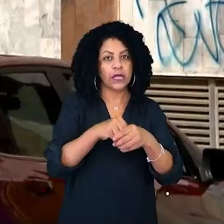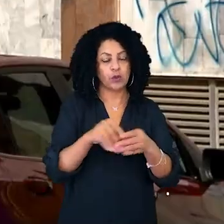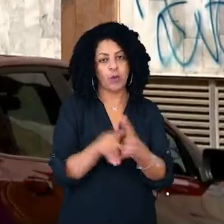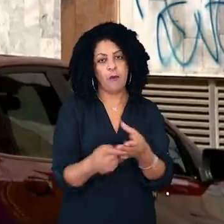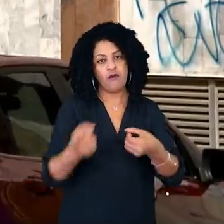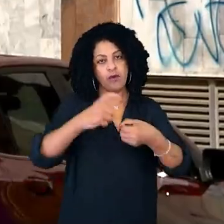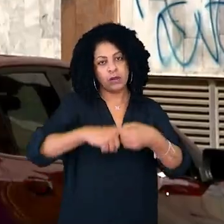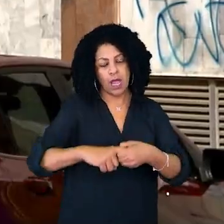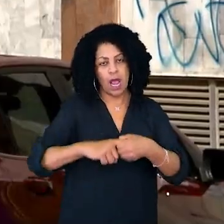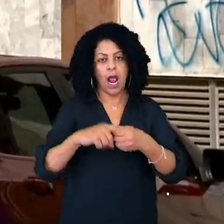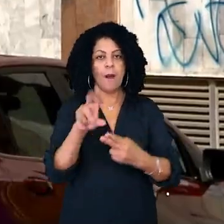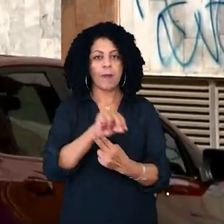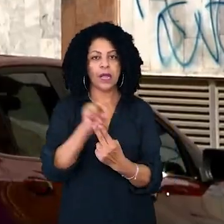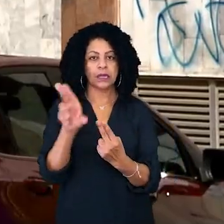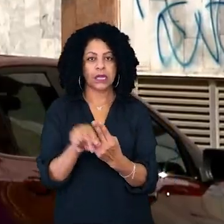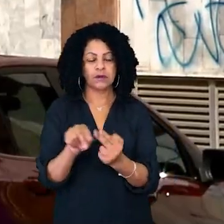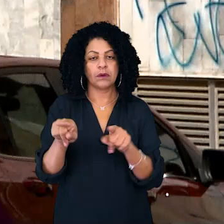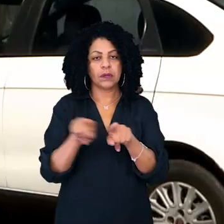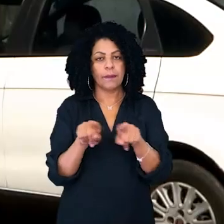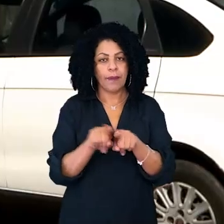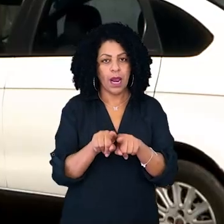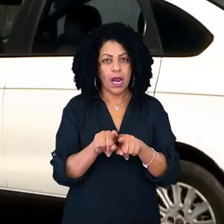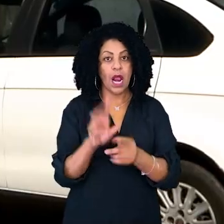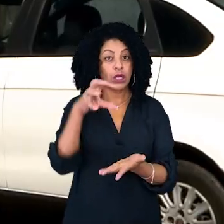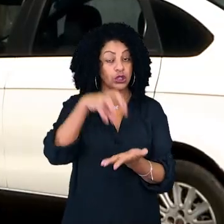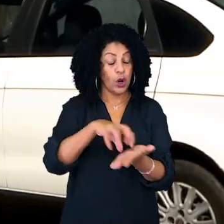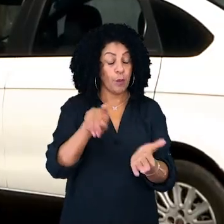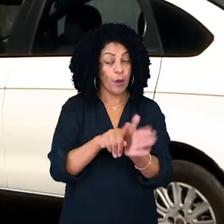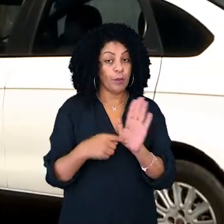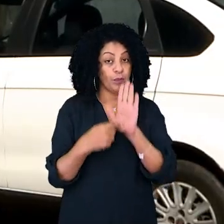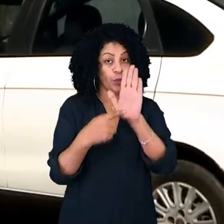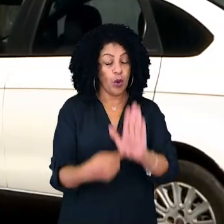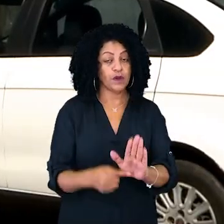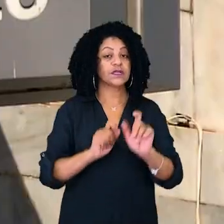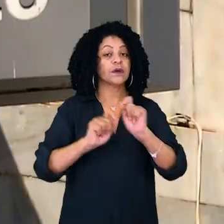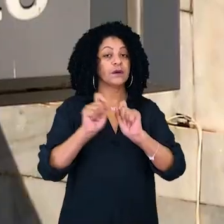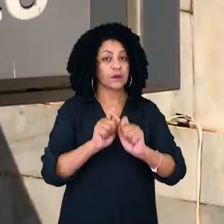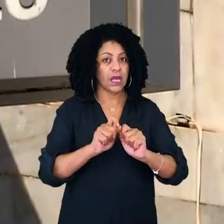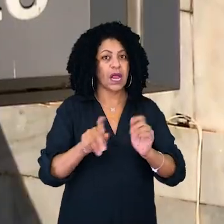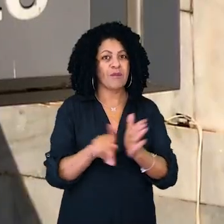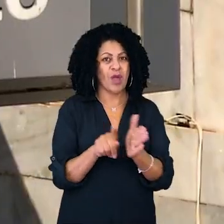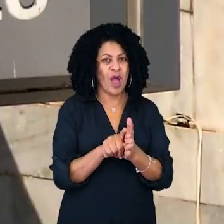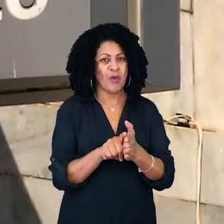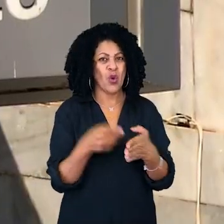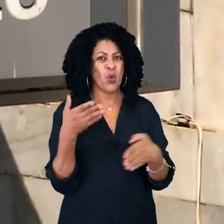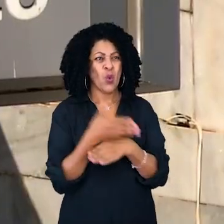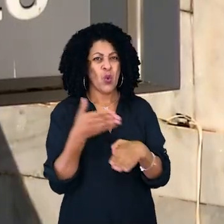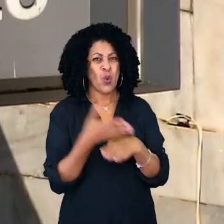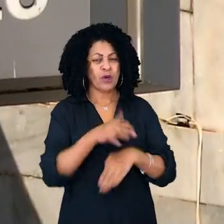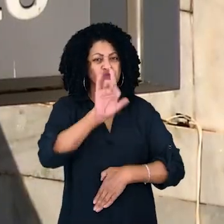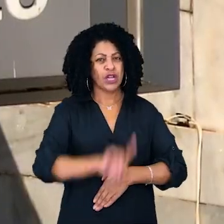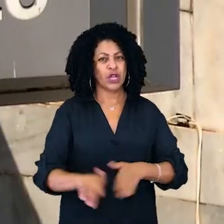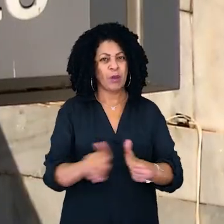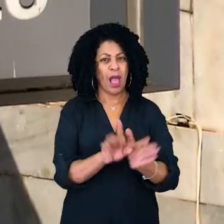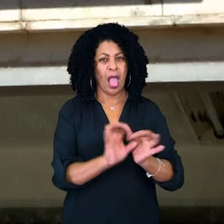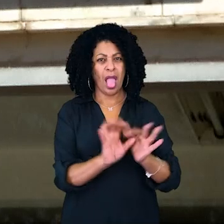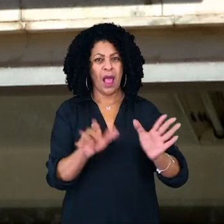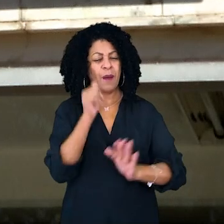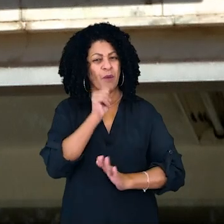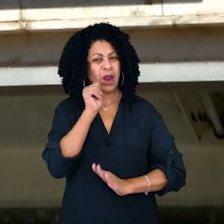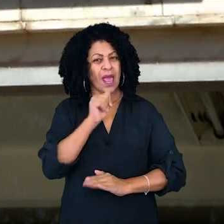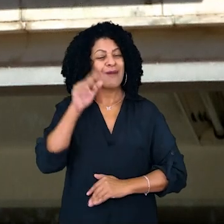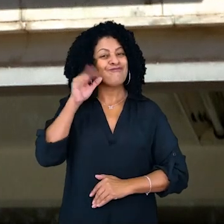Bradesco. Segundo o regional, a negativa do juízo de primeiro grau violou o direito líquido e certo